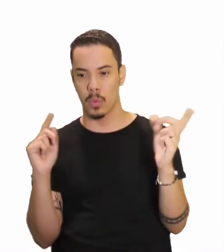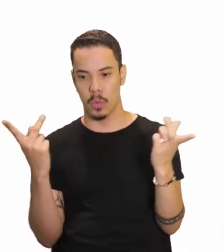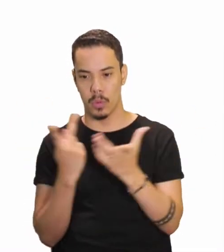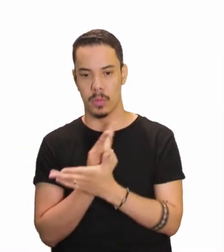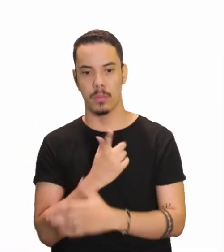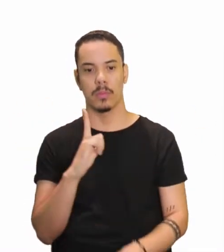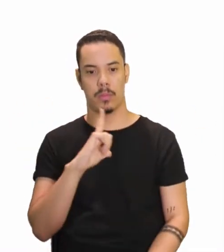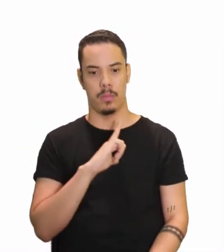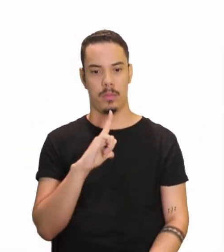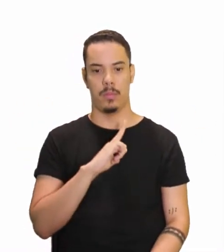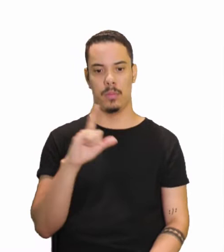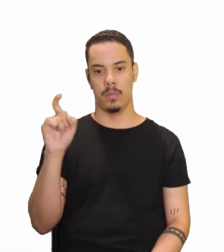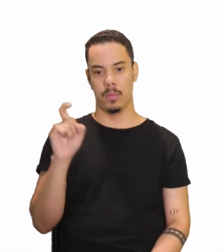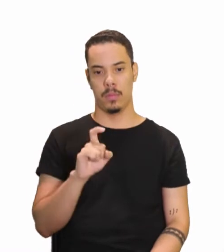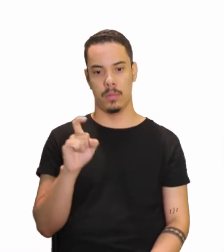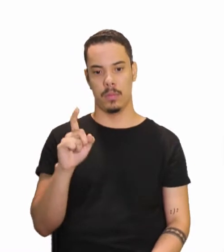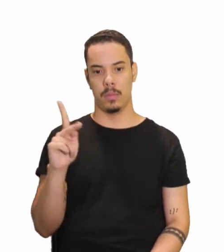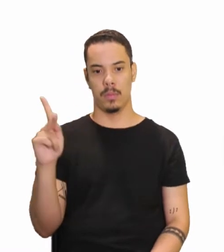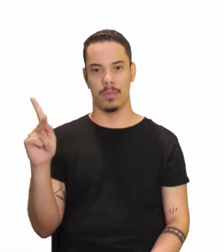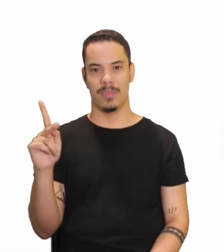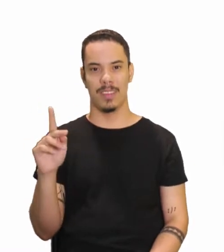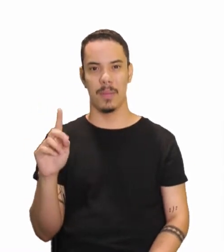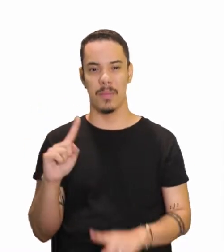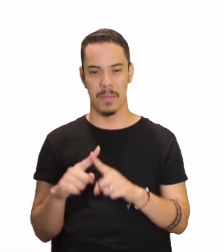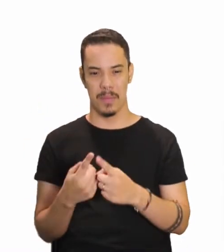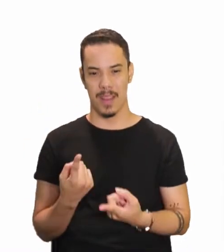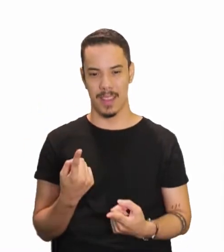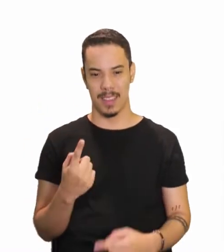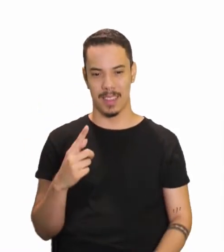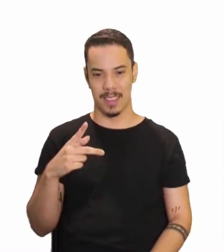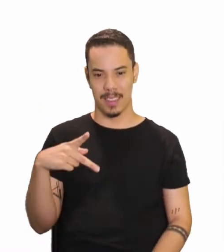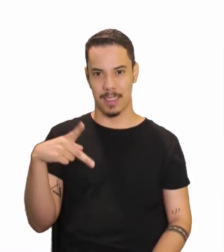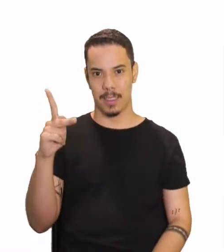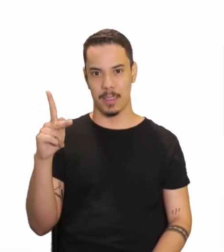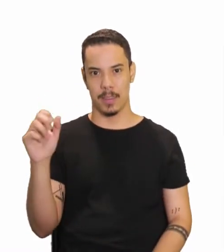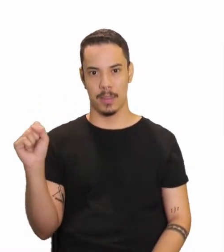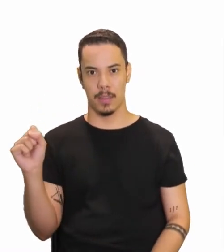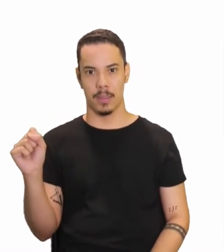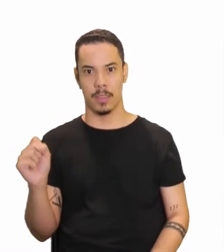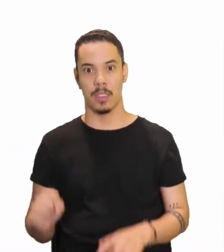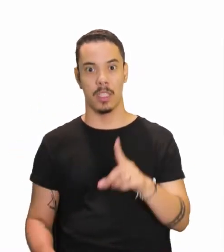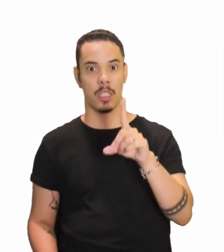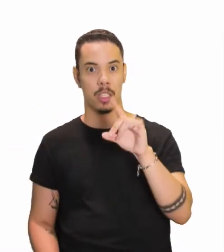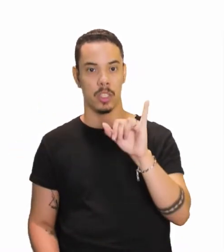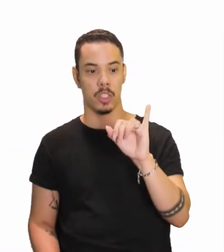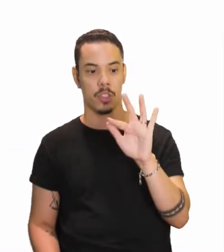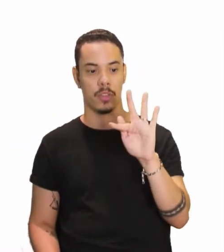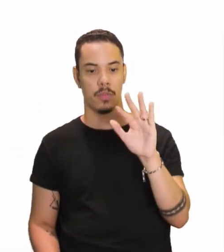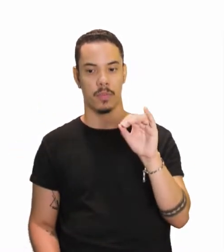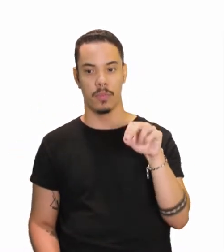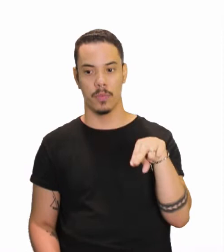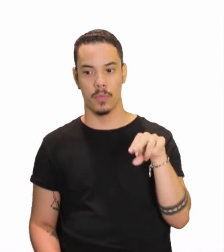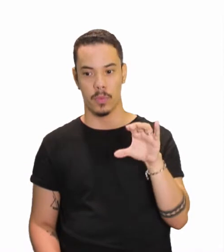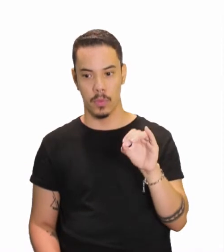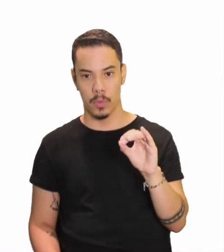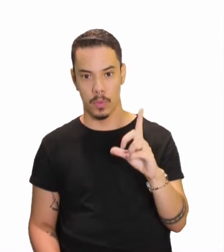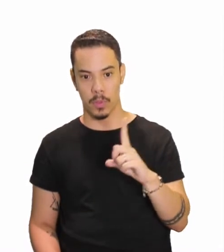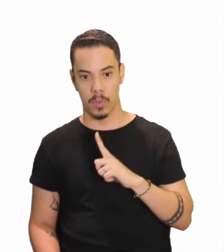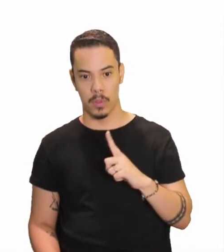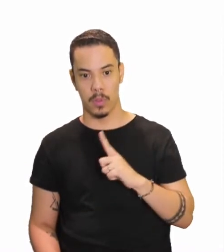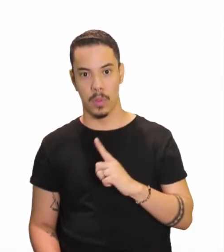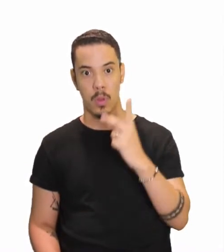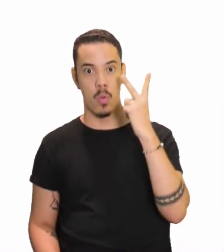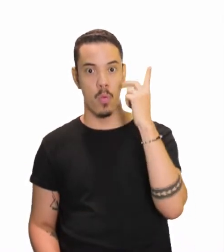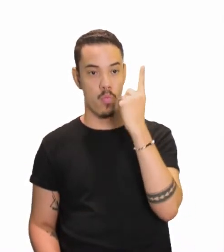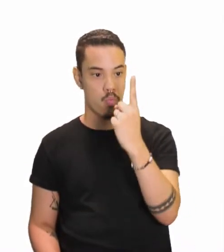um X com som de KS, que é o famoso dífono, quando eu tenho uma letra com